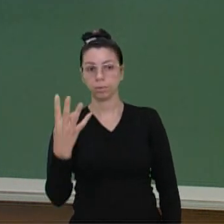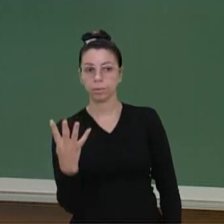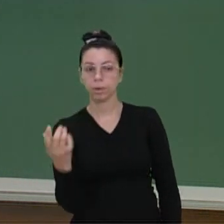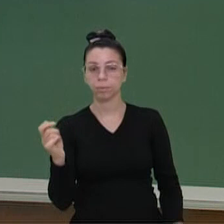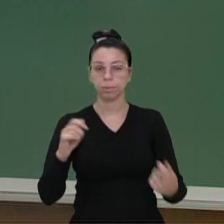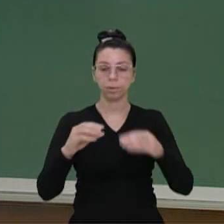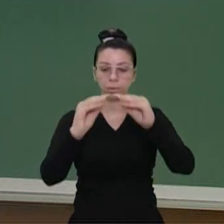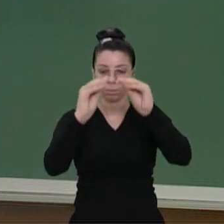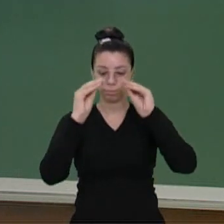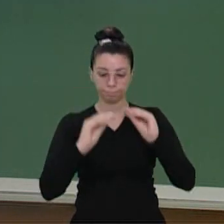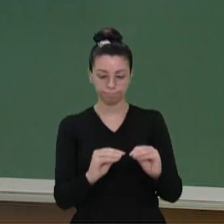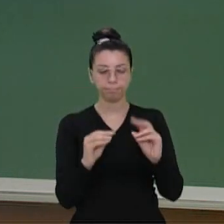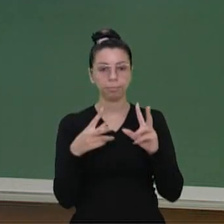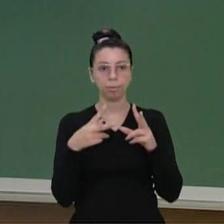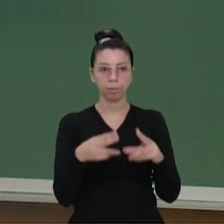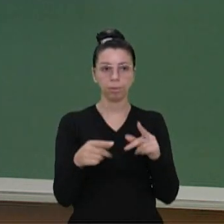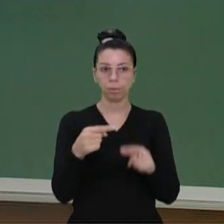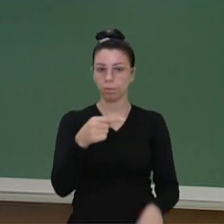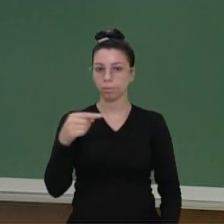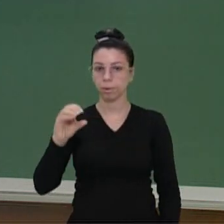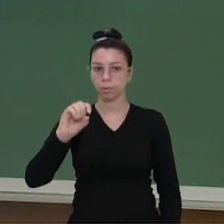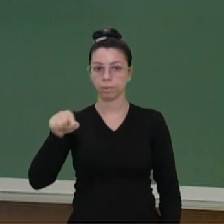repete, e o menos